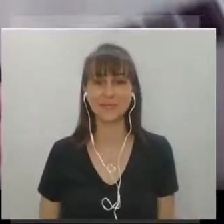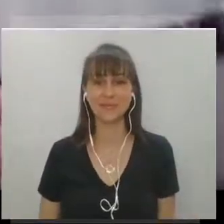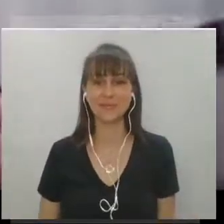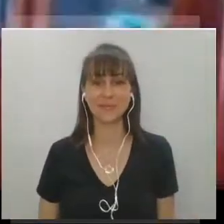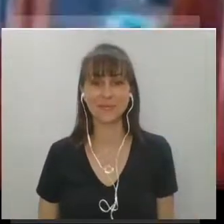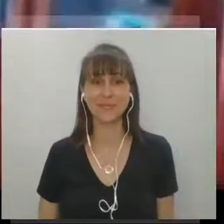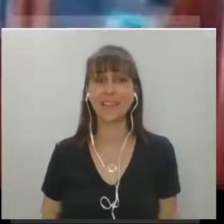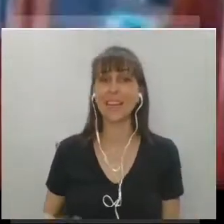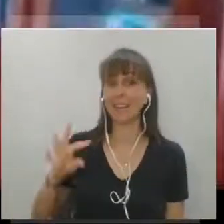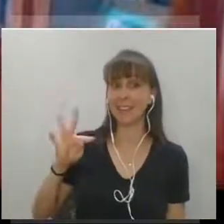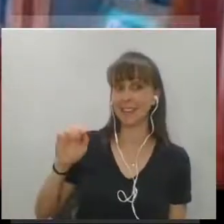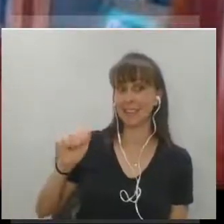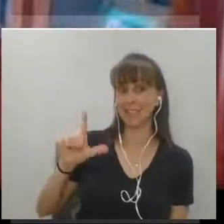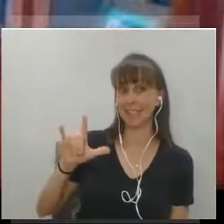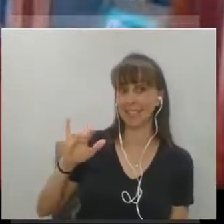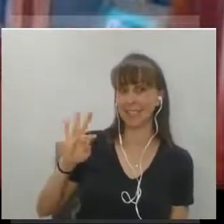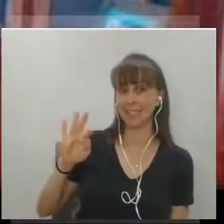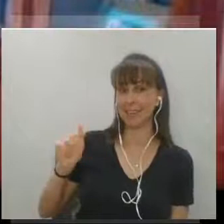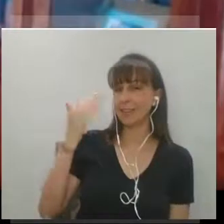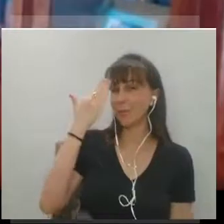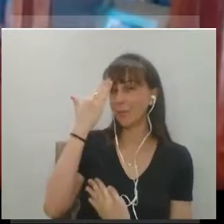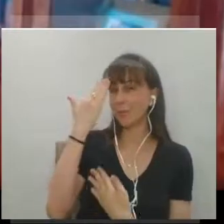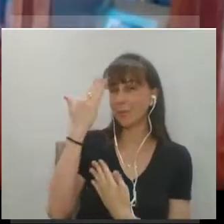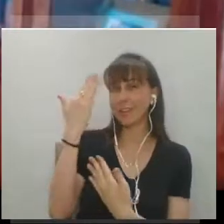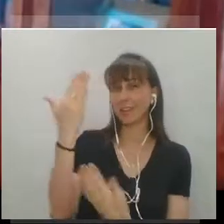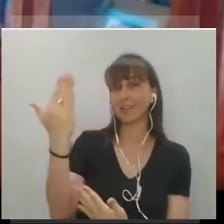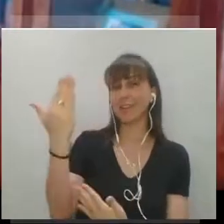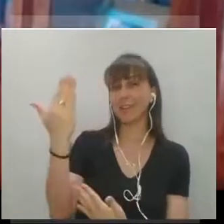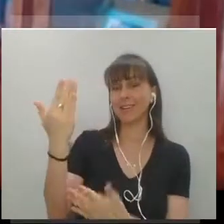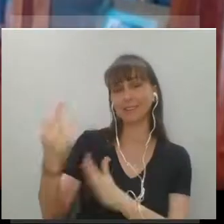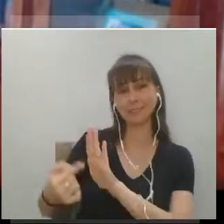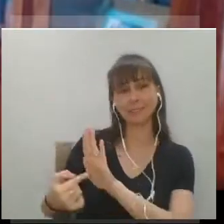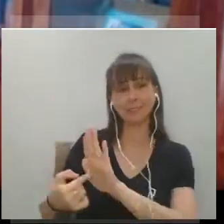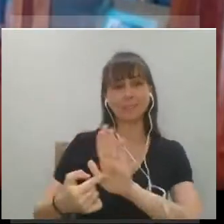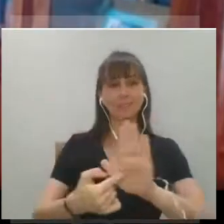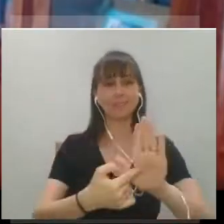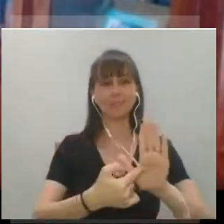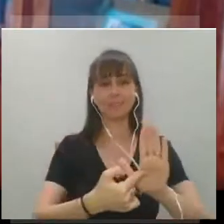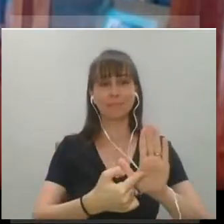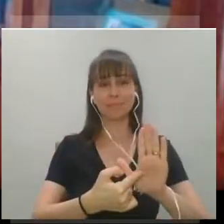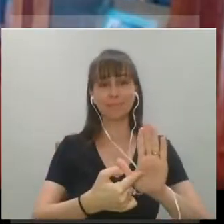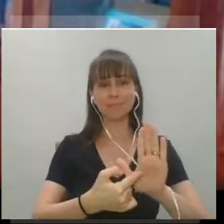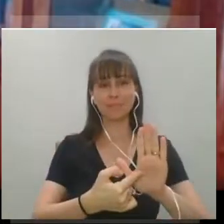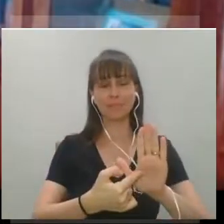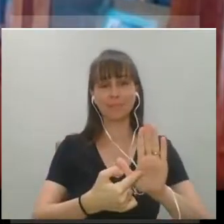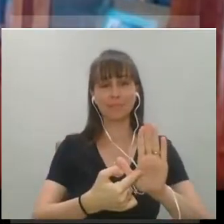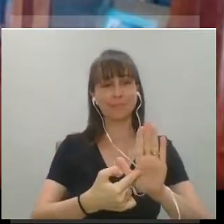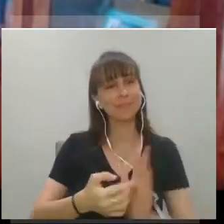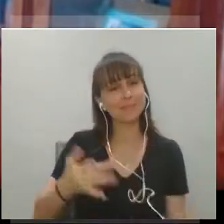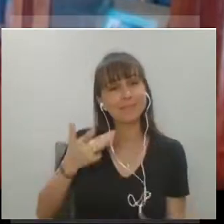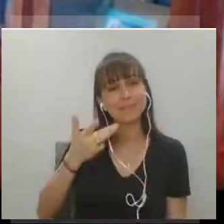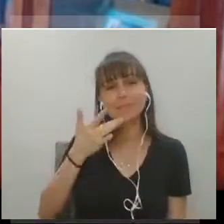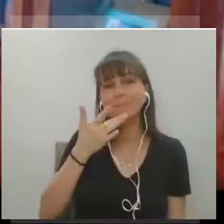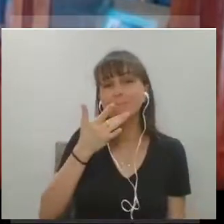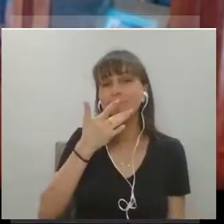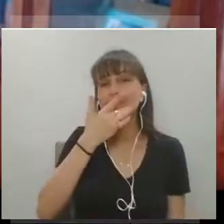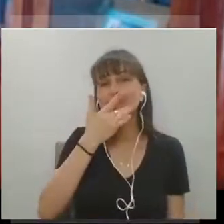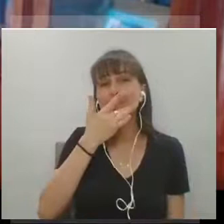Thalita, muito obrigada pela sua disponibilidade nos agraciar com essa linda